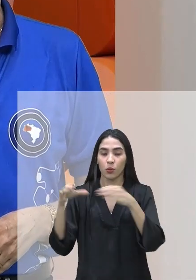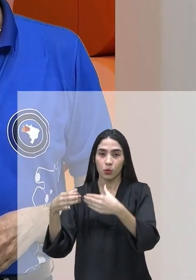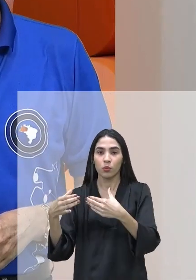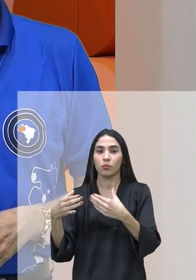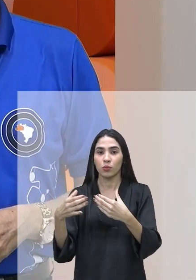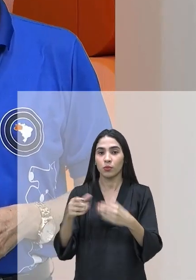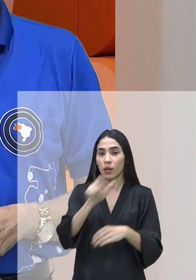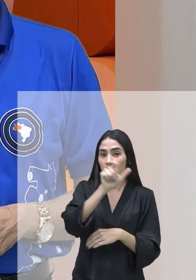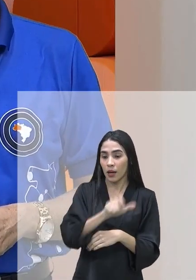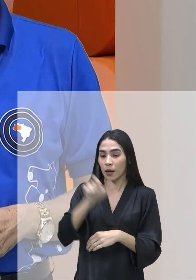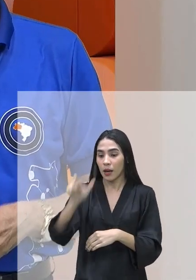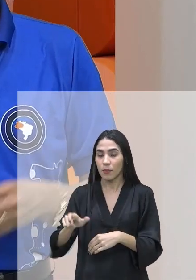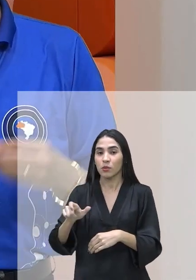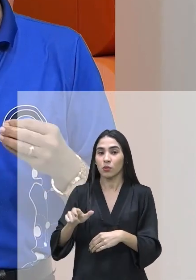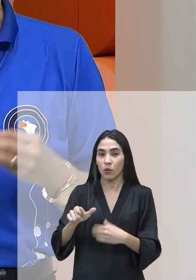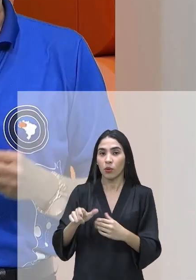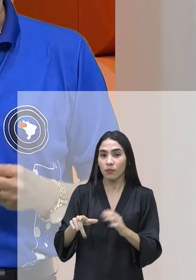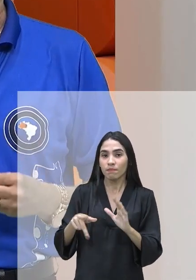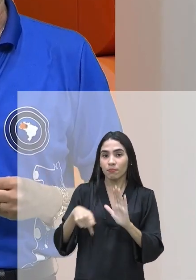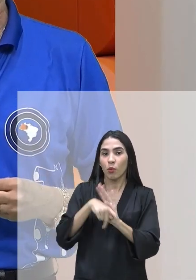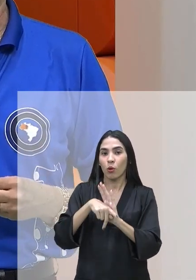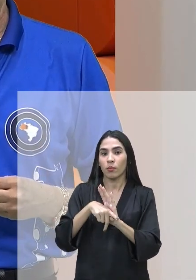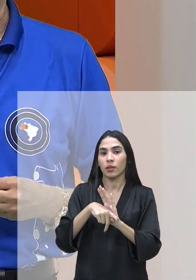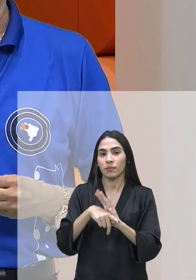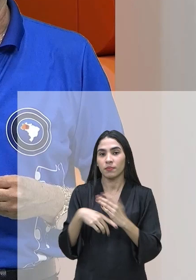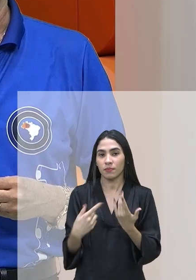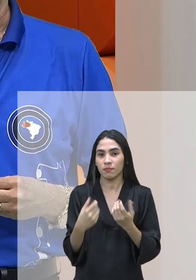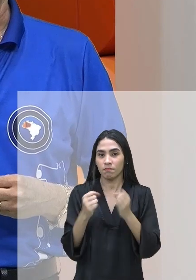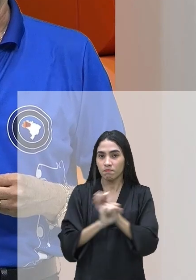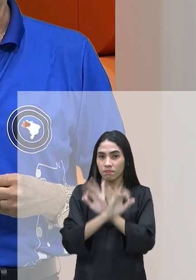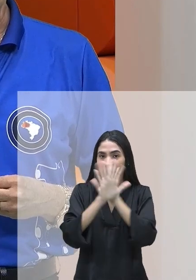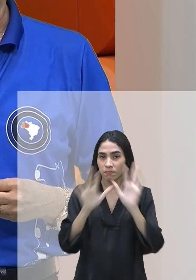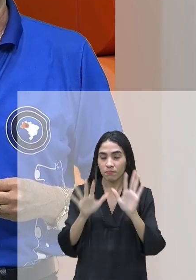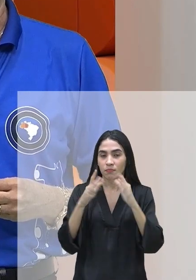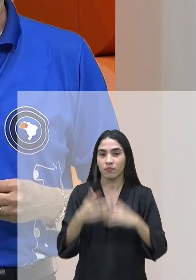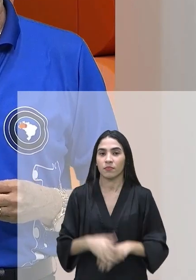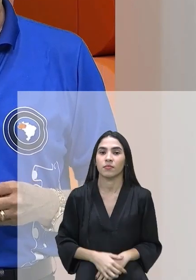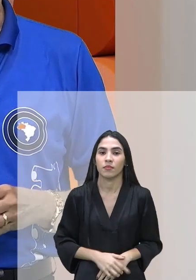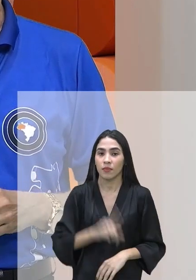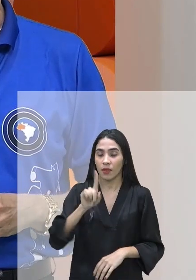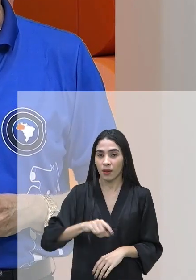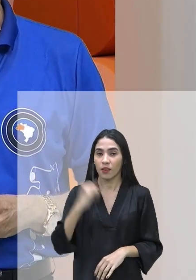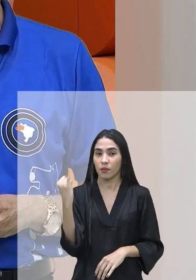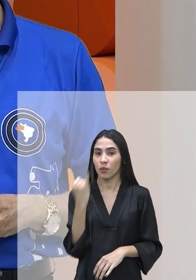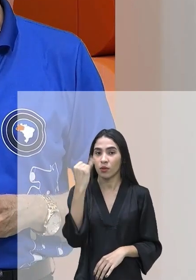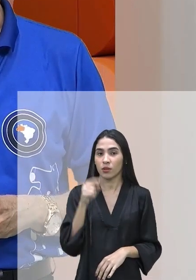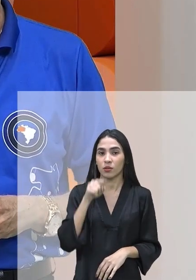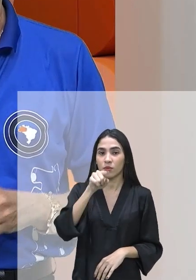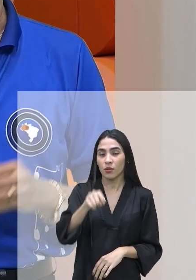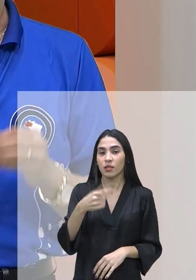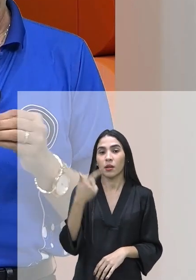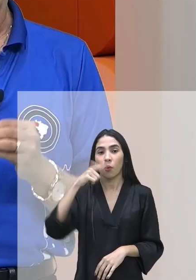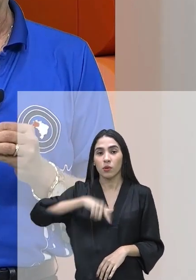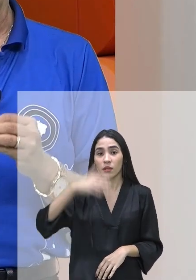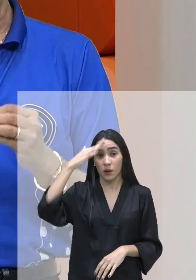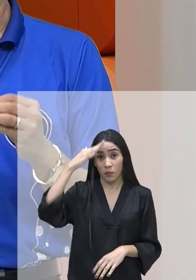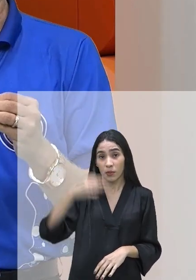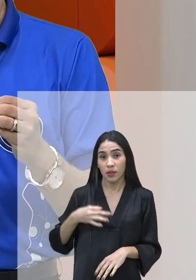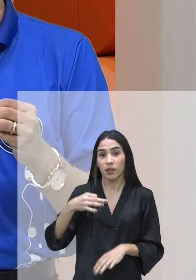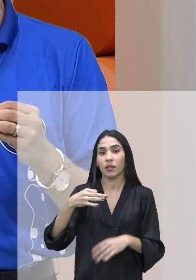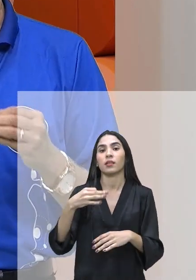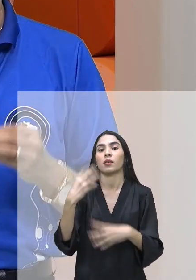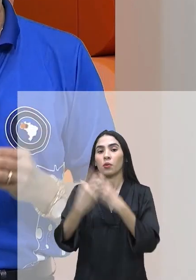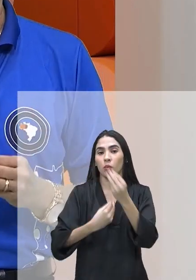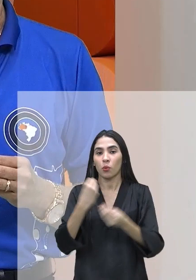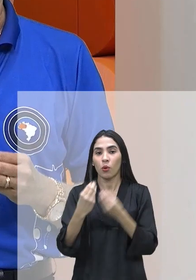o indivíduo pertence. Conseguimos ser claros? É muito importante que você compreenda como